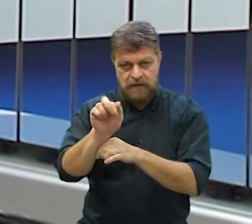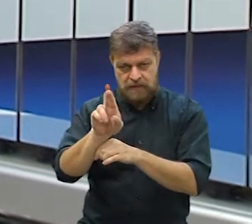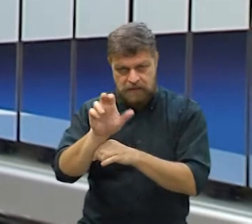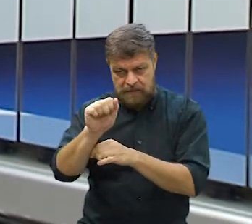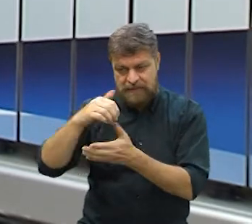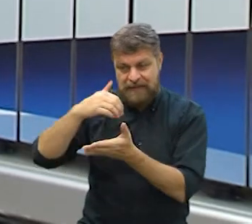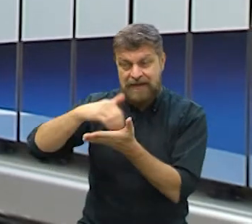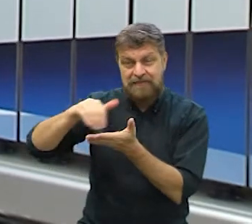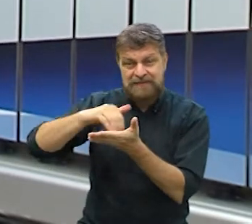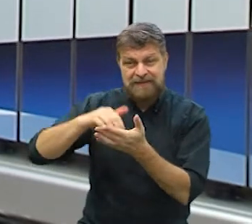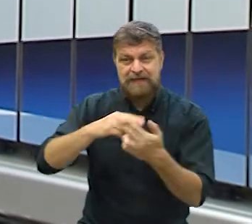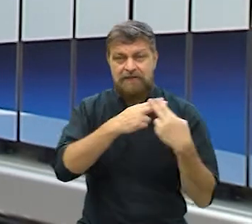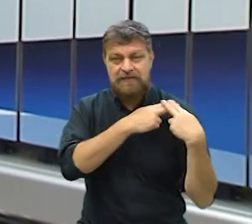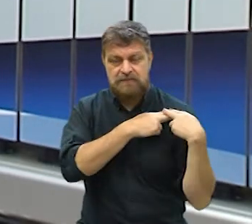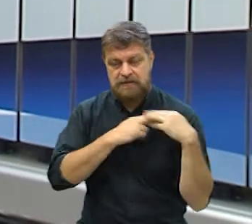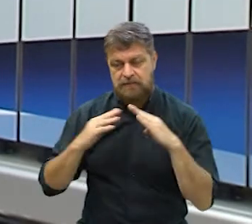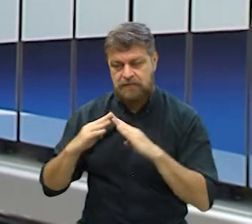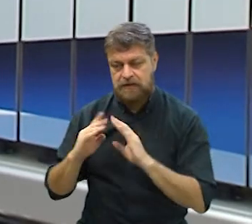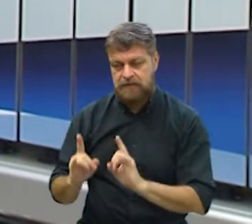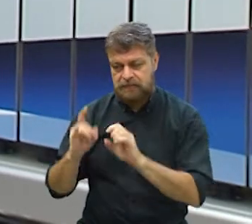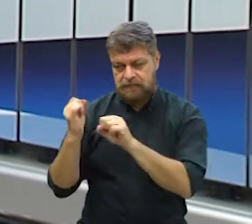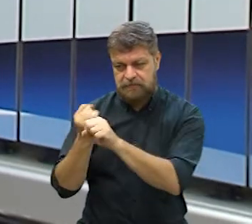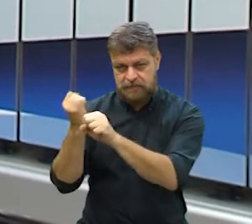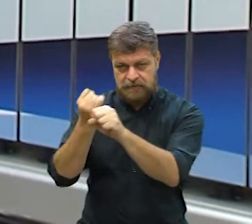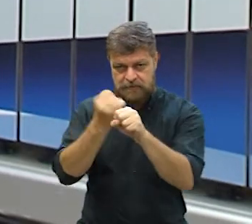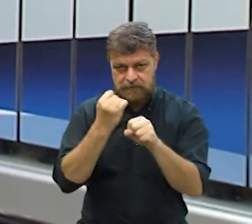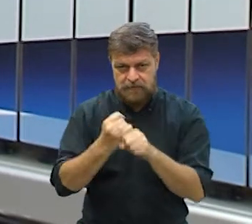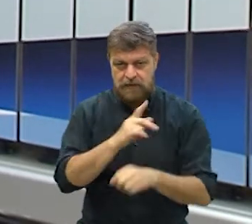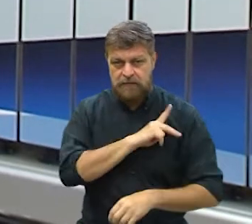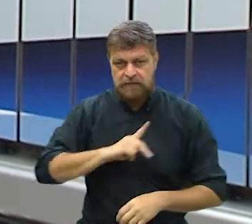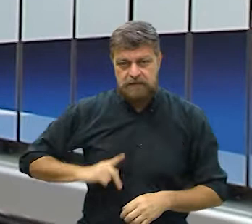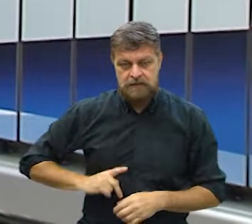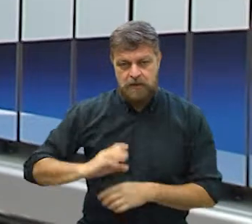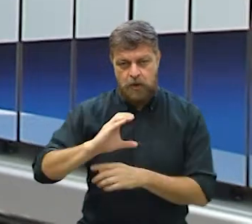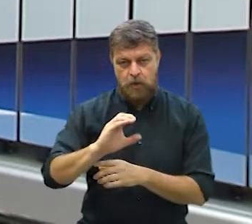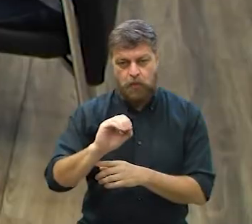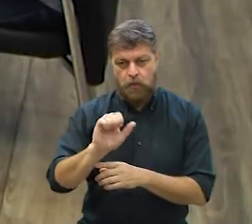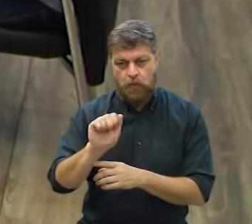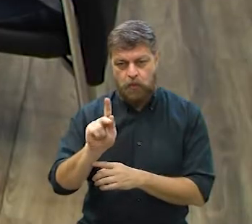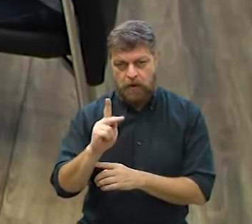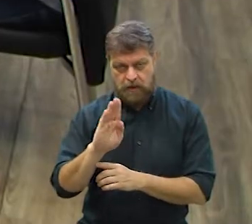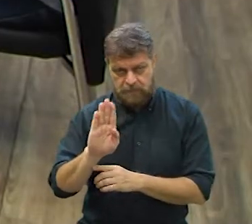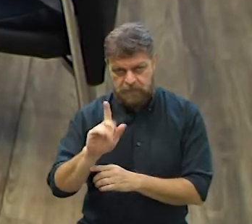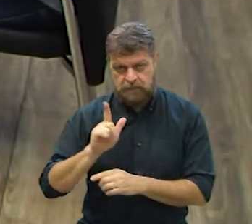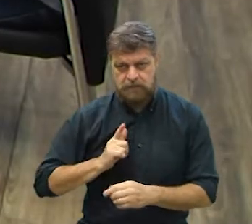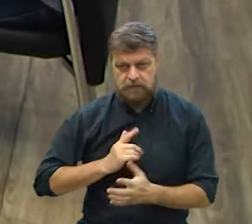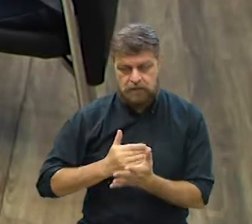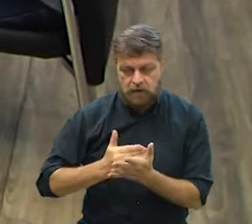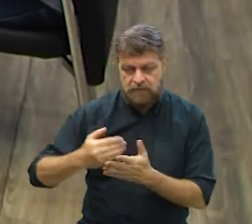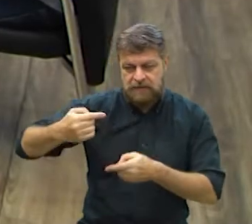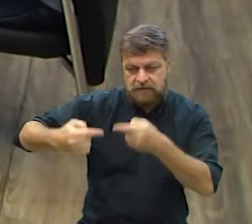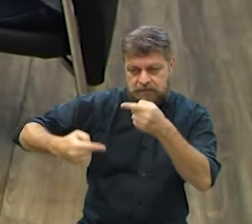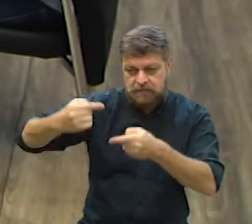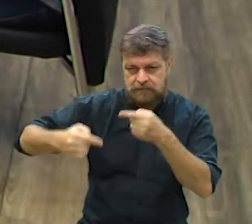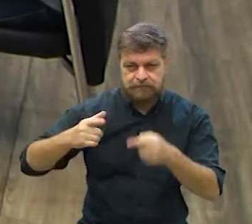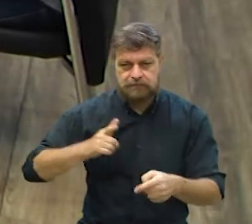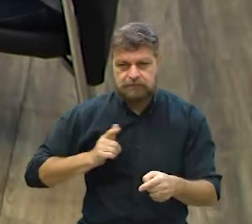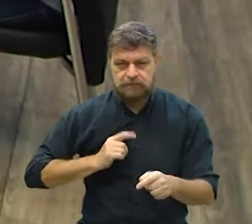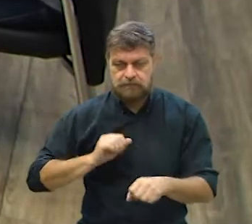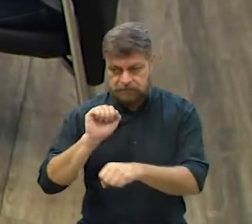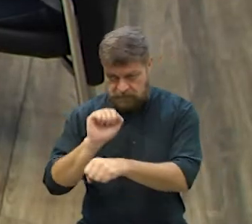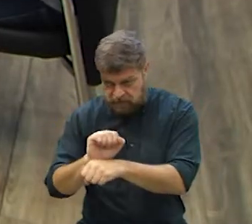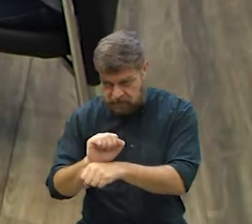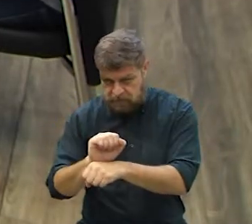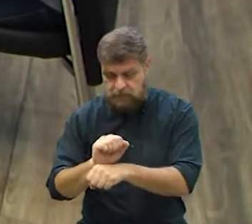Romeu, secretário municipal de Habitação e presidente da Coab. Lembrando que o debate vai acontecer, farei as